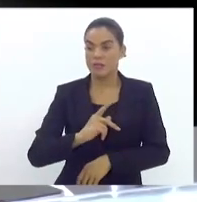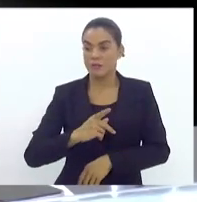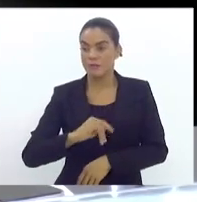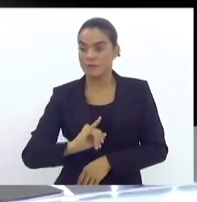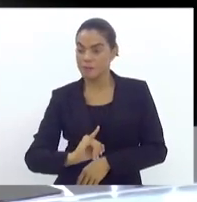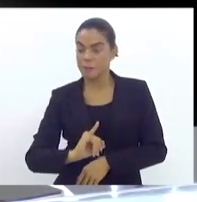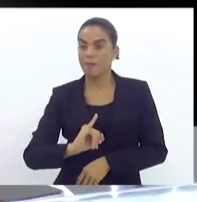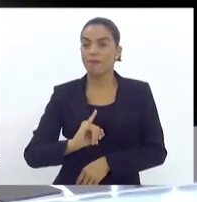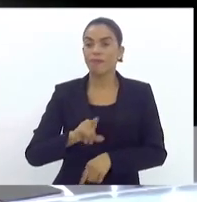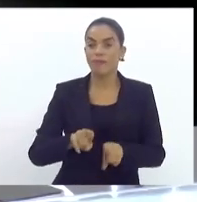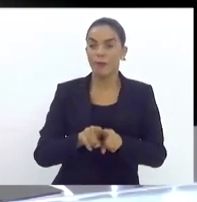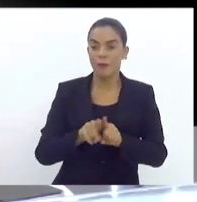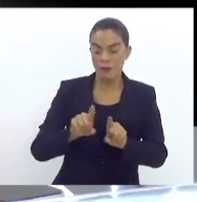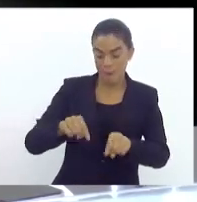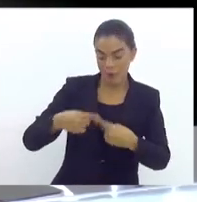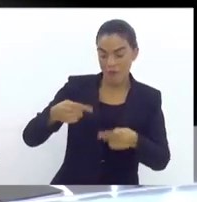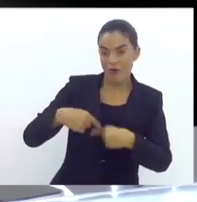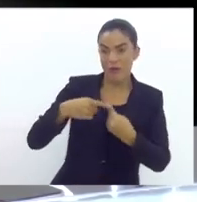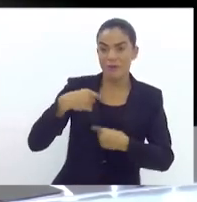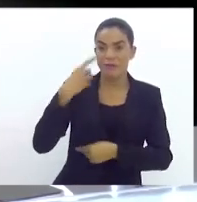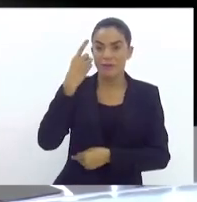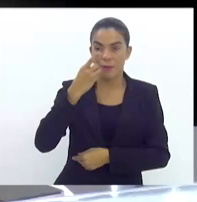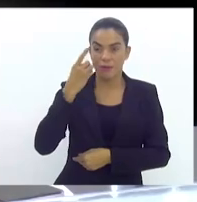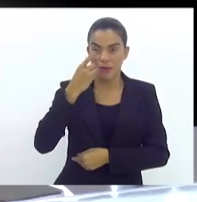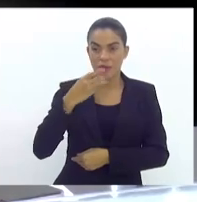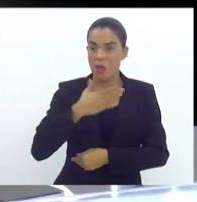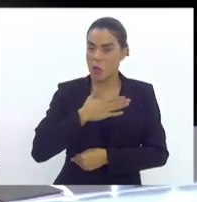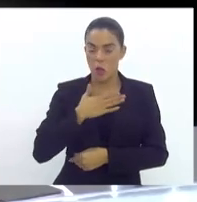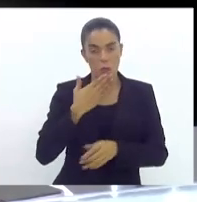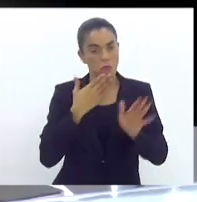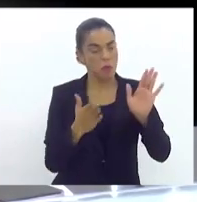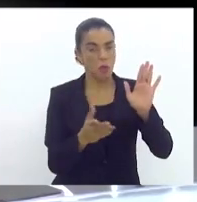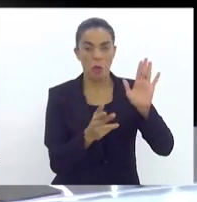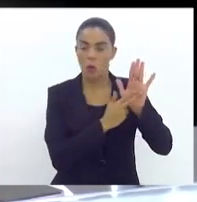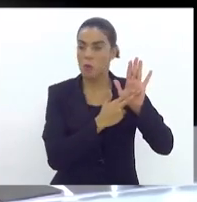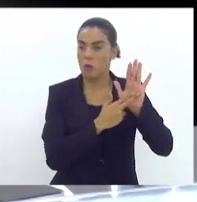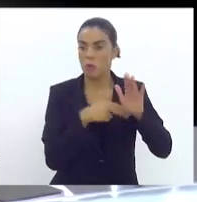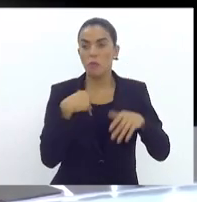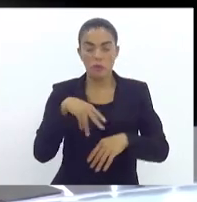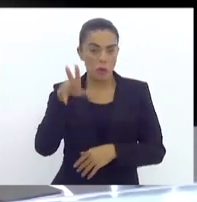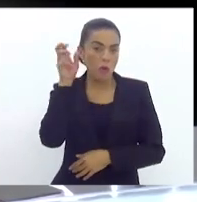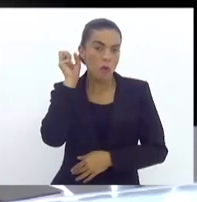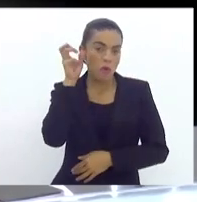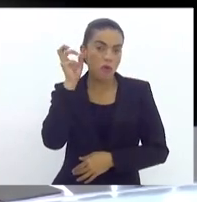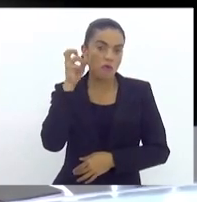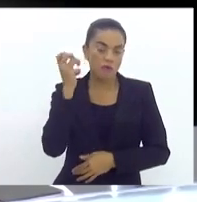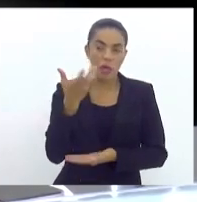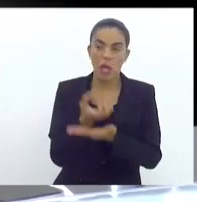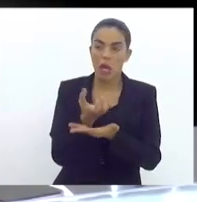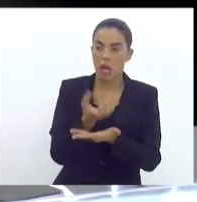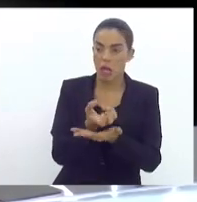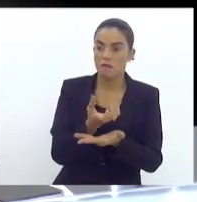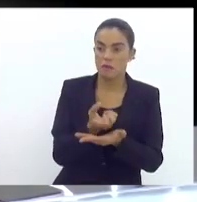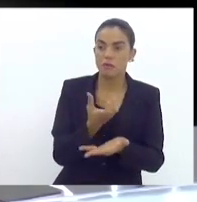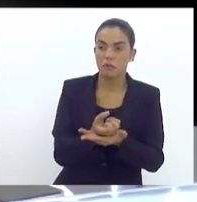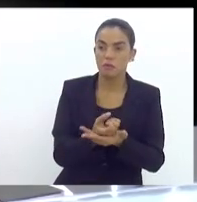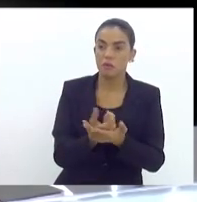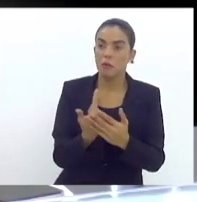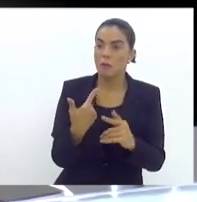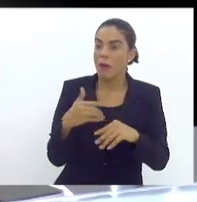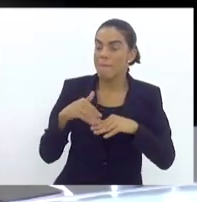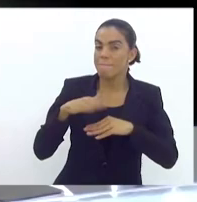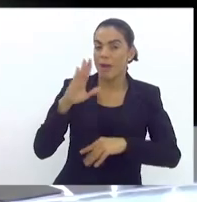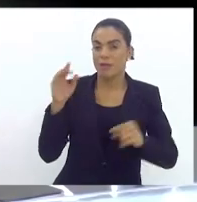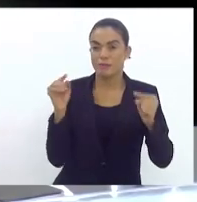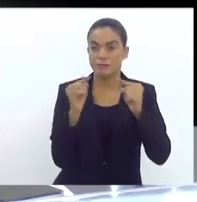a partir da provocação da nossa deputada aqui eu me comprometeu ao ouvir a gravação que eu acho que é o que é mais adequado